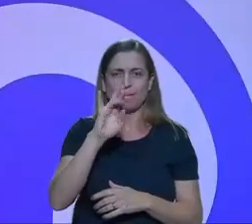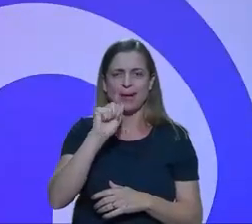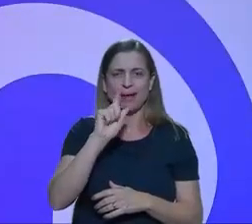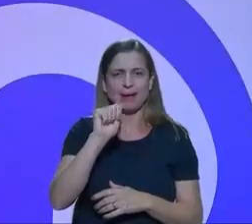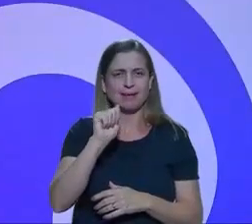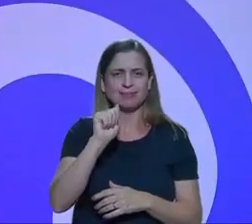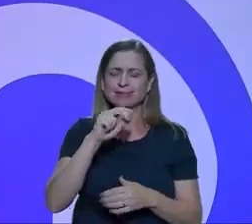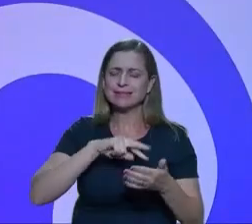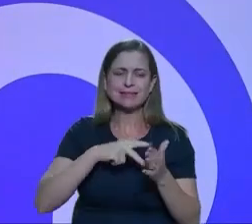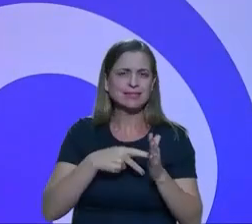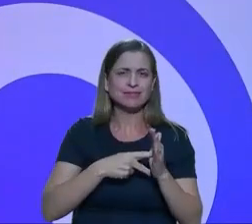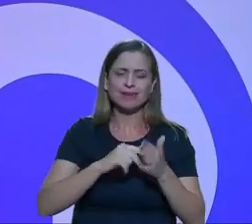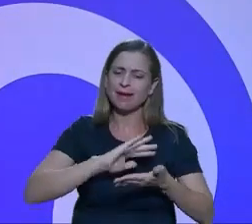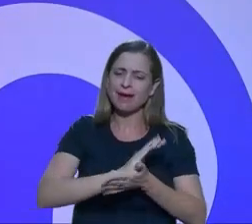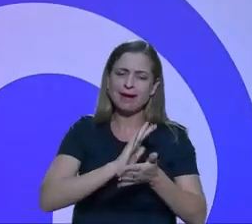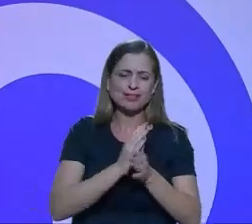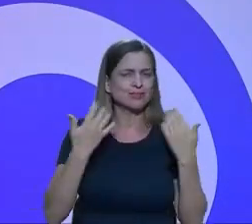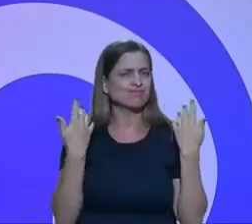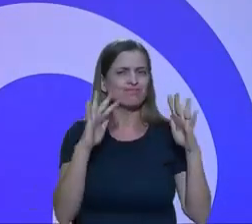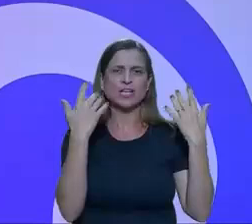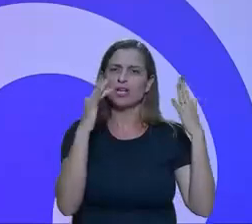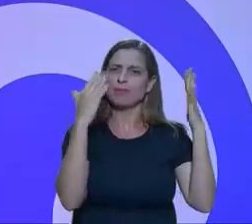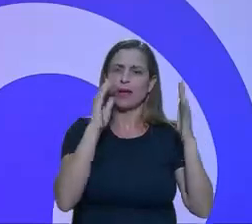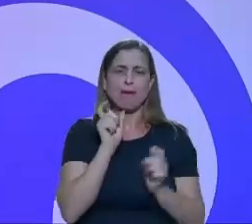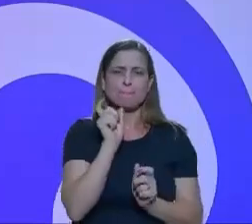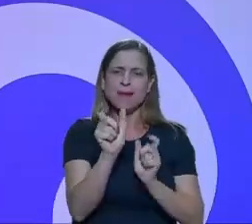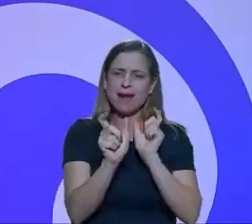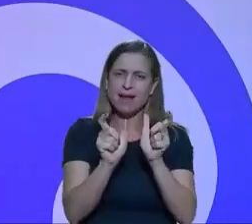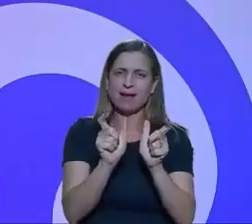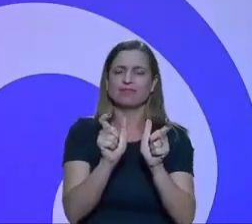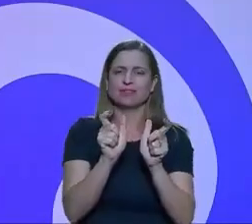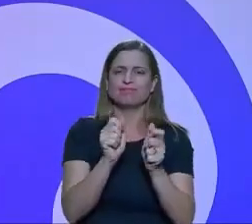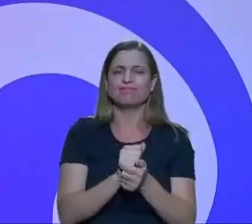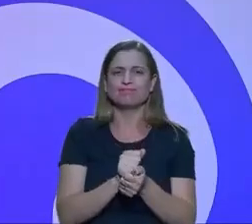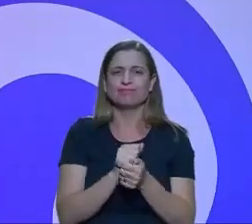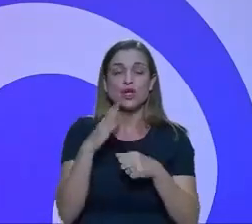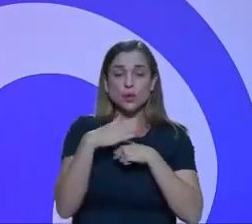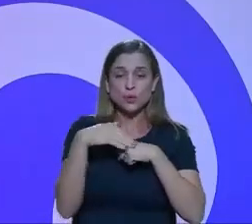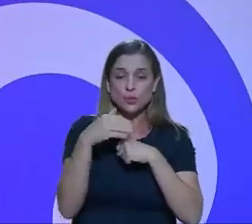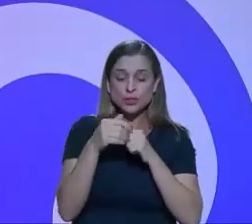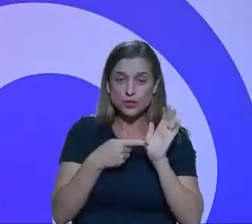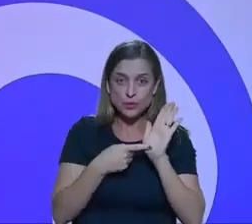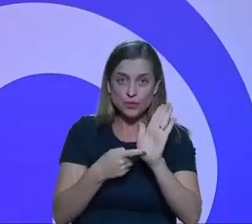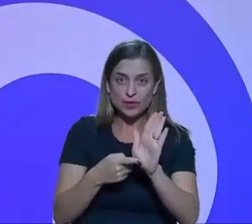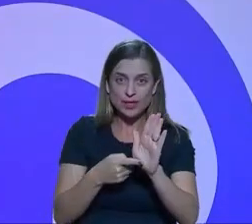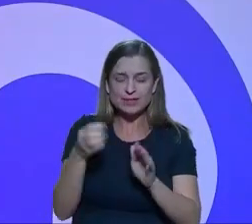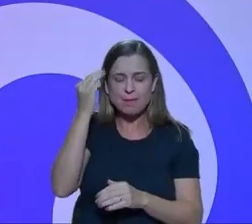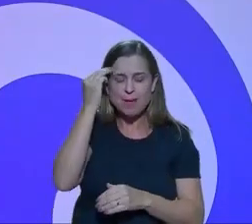A mesa farta, a palavra acesa, o gesto que oferece e a memória que se